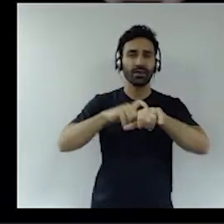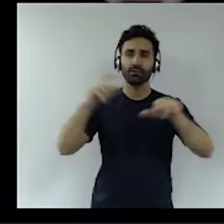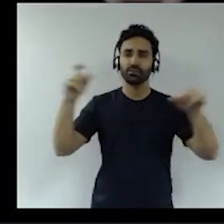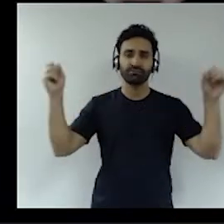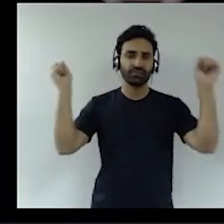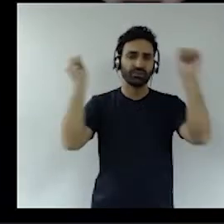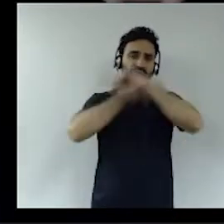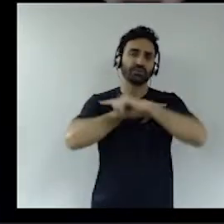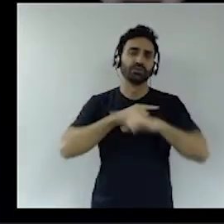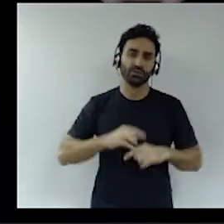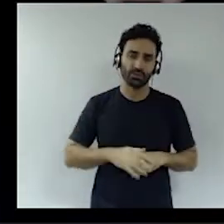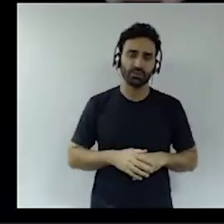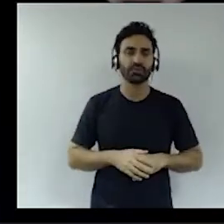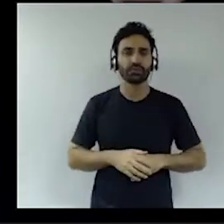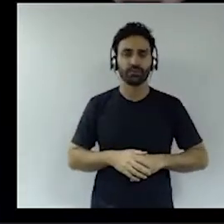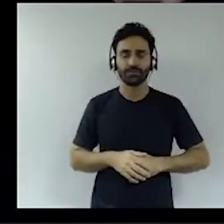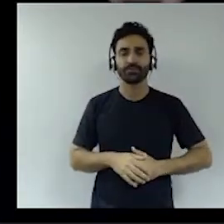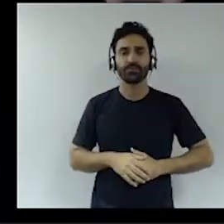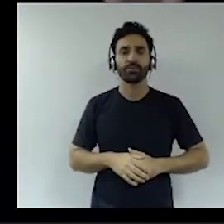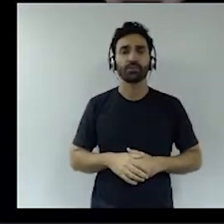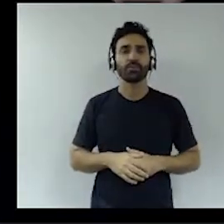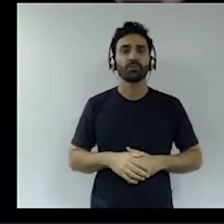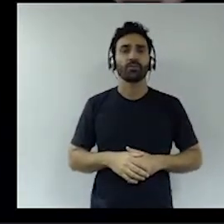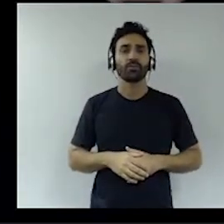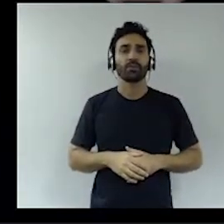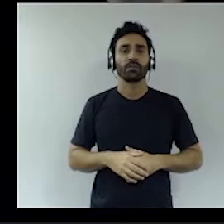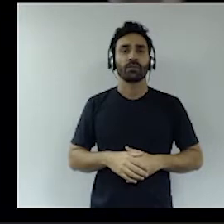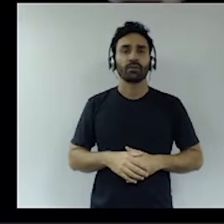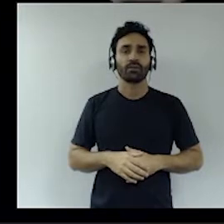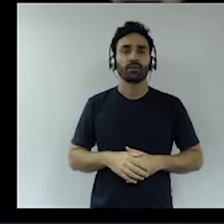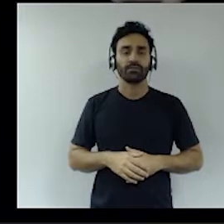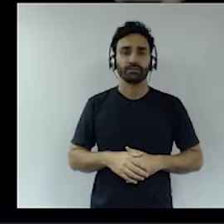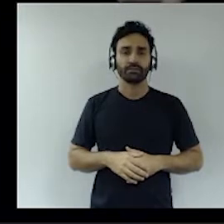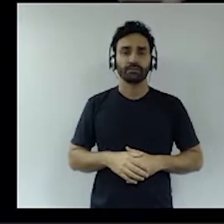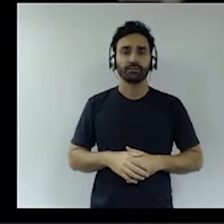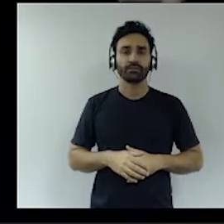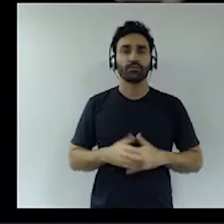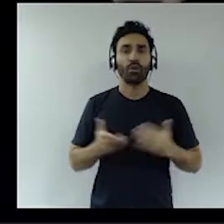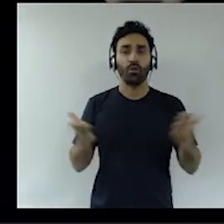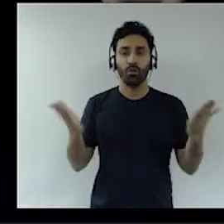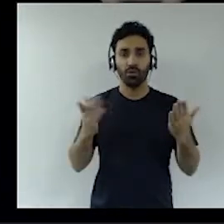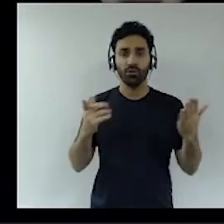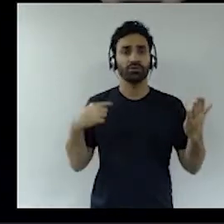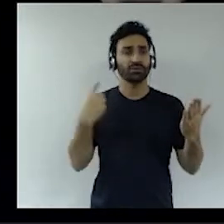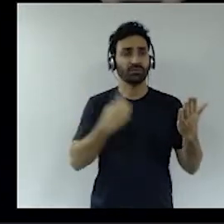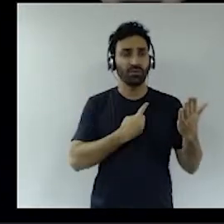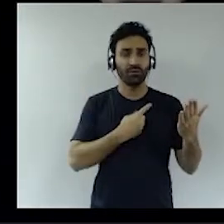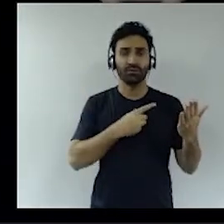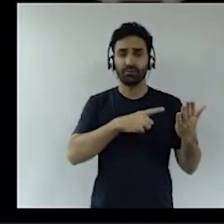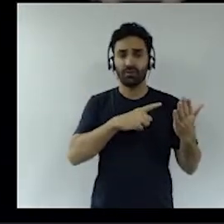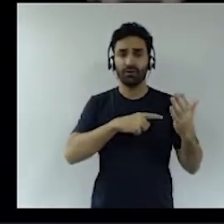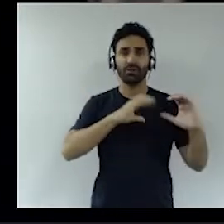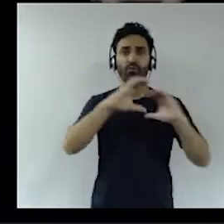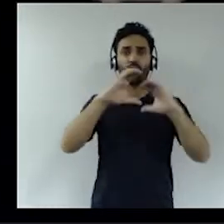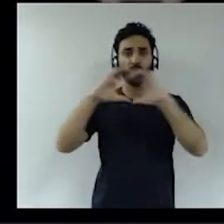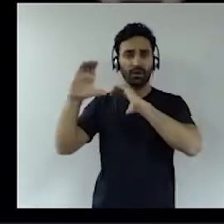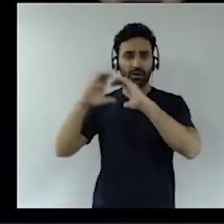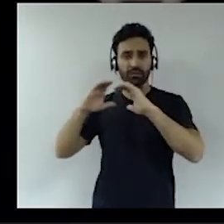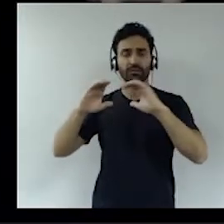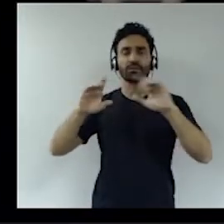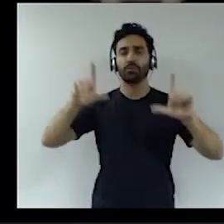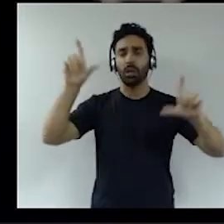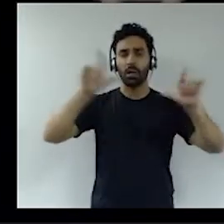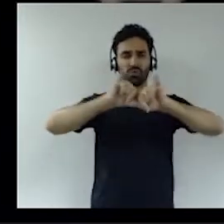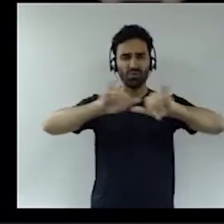menos nos tempos modernos e com as condições de comunicabilidade que nós dispomos hoje. Vivemos uma